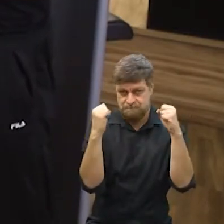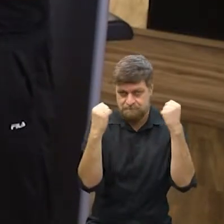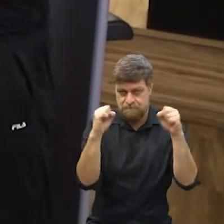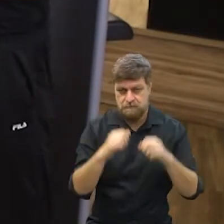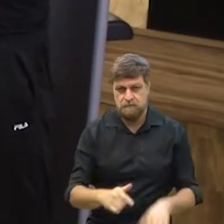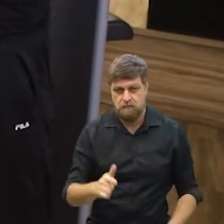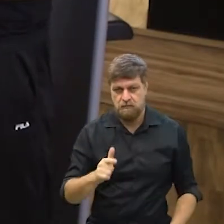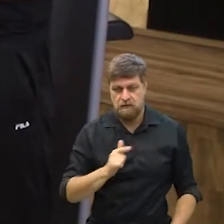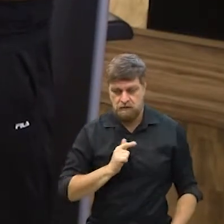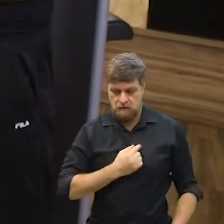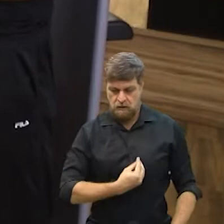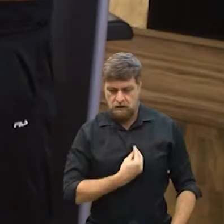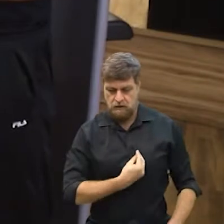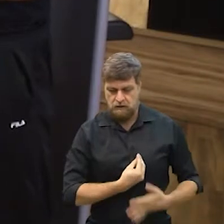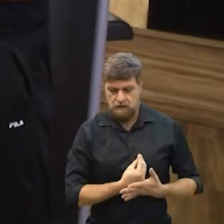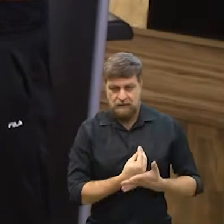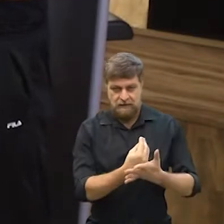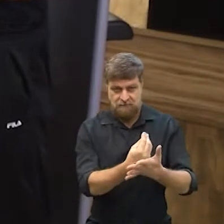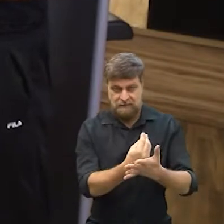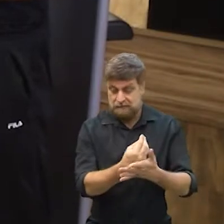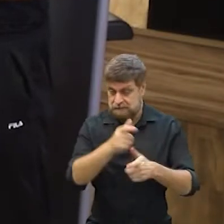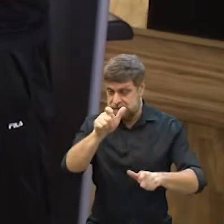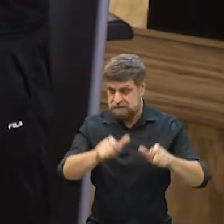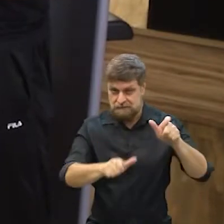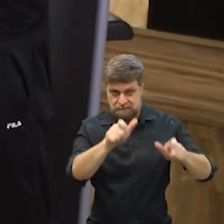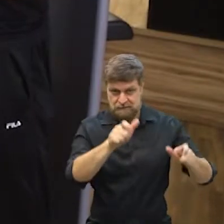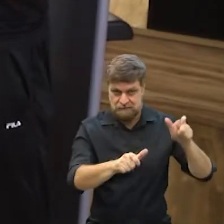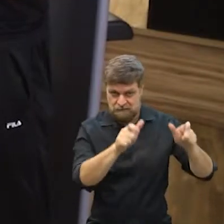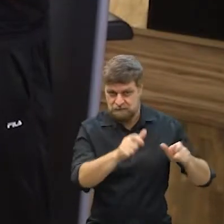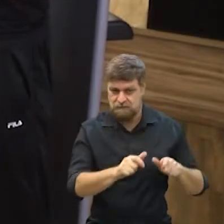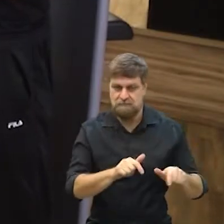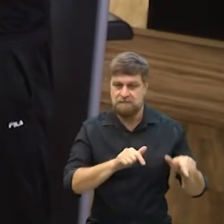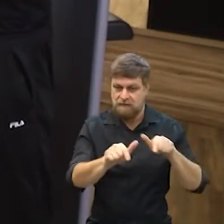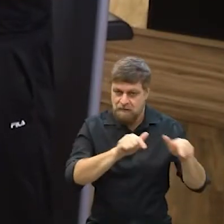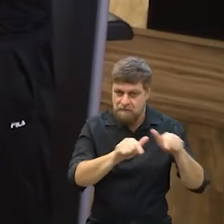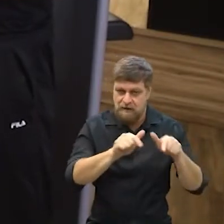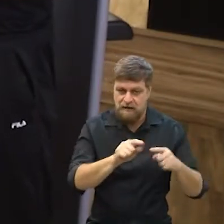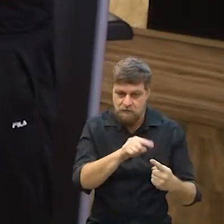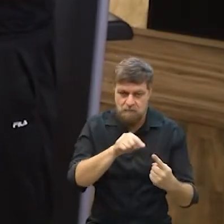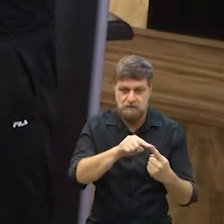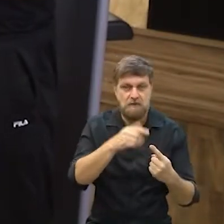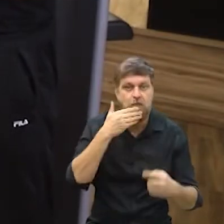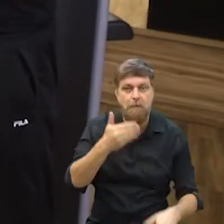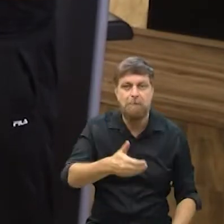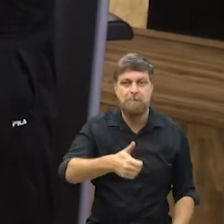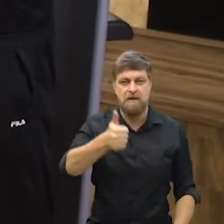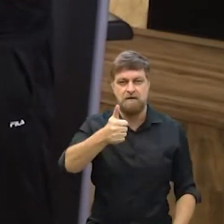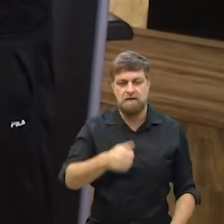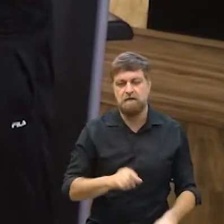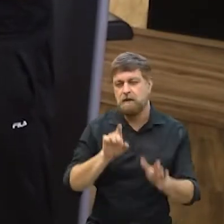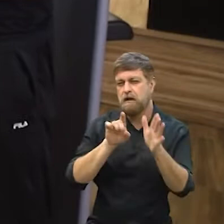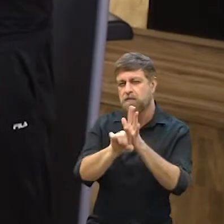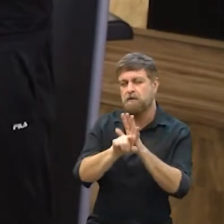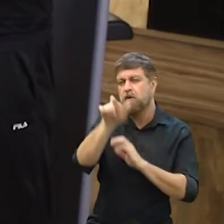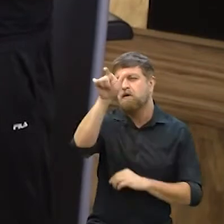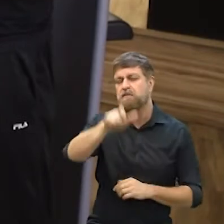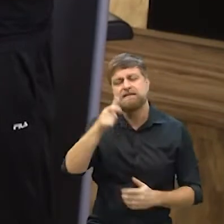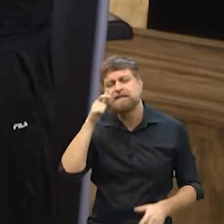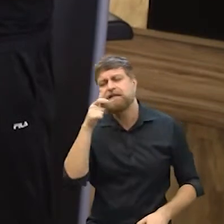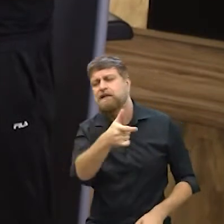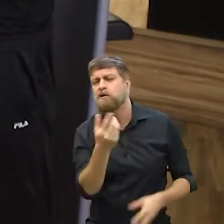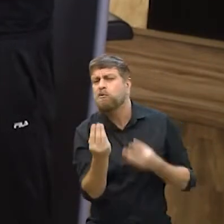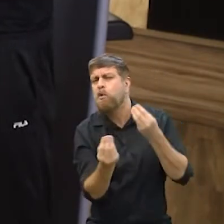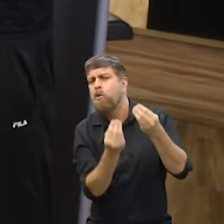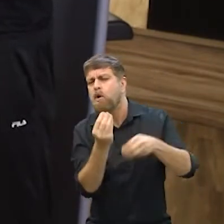física, que mexe com a vida de tanta gente, claro, sempre para melhor. Primeira pergunta, Euler, como você